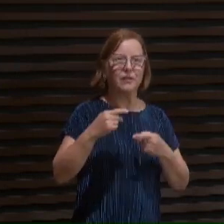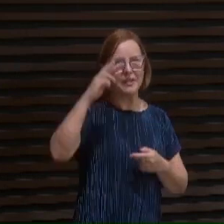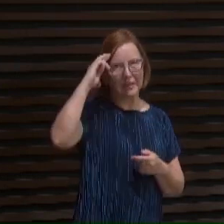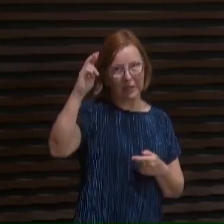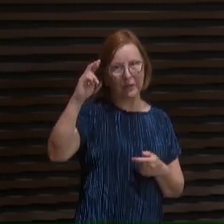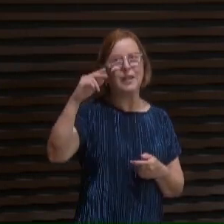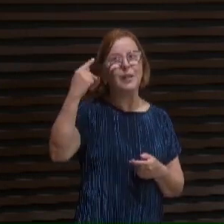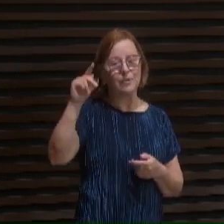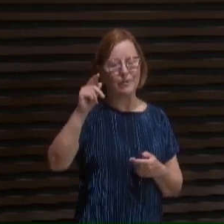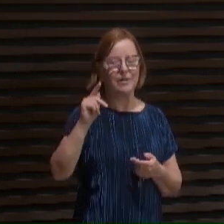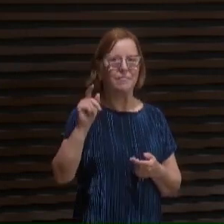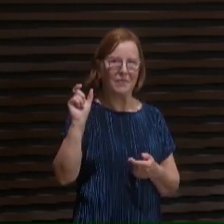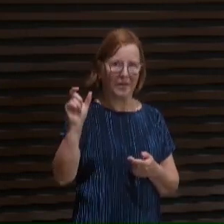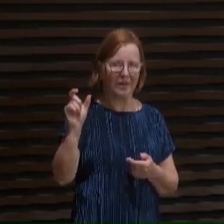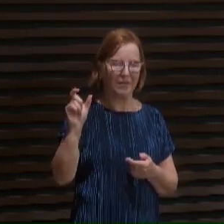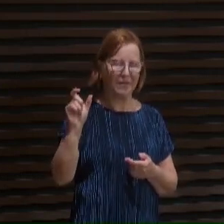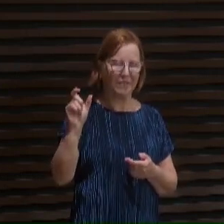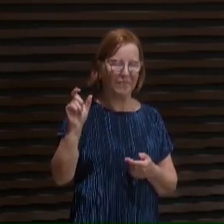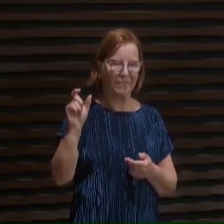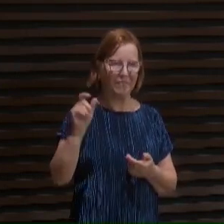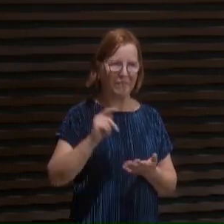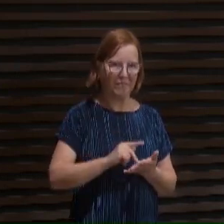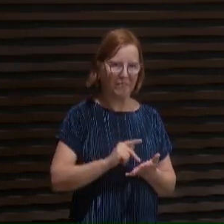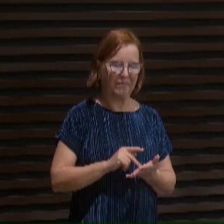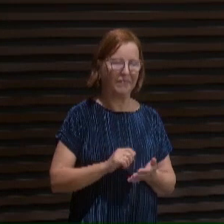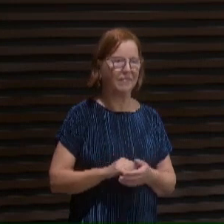palavra. É a tua palavra.